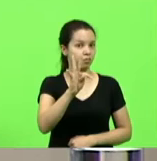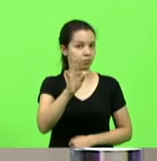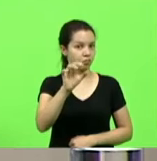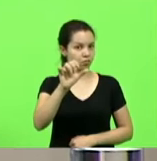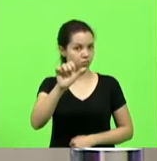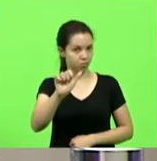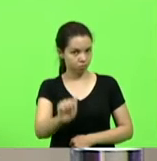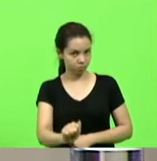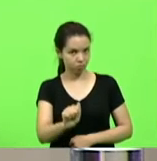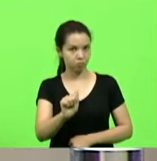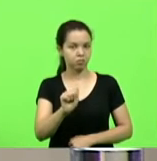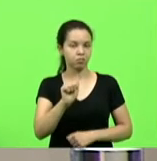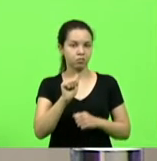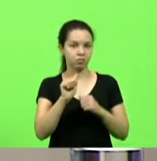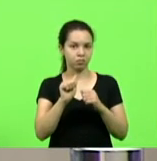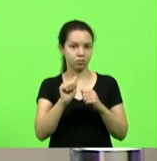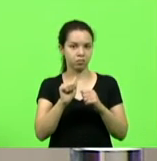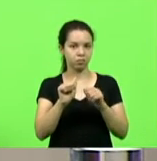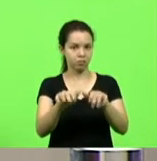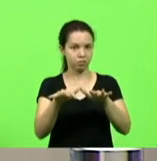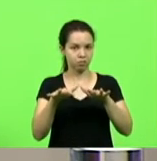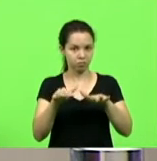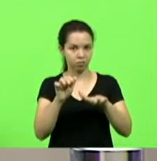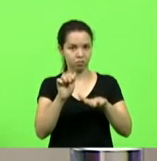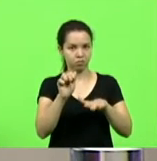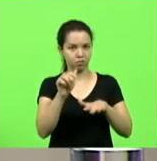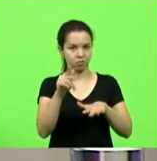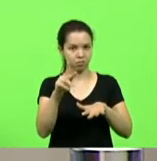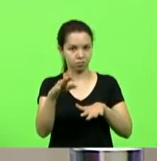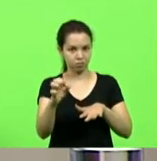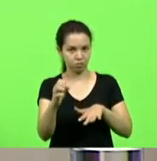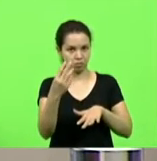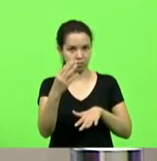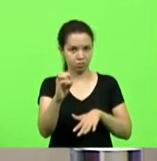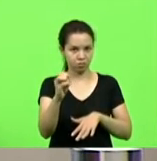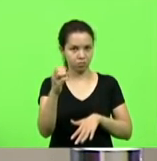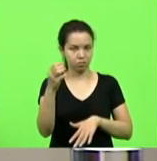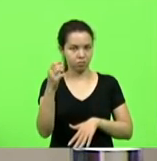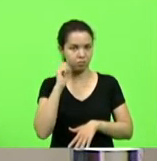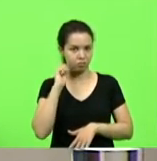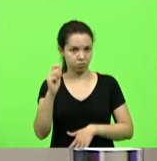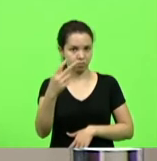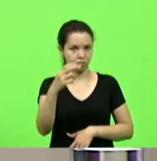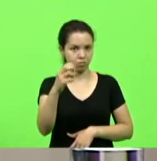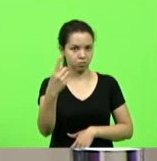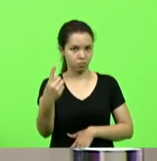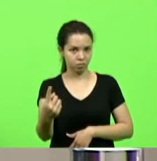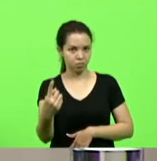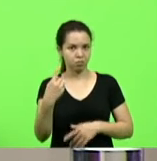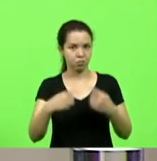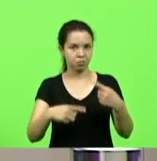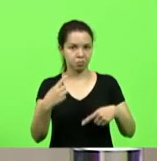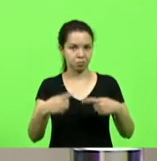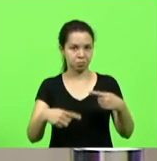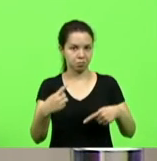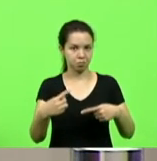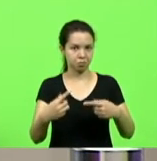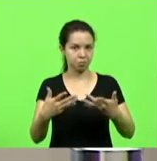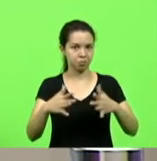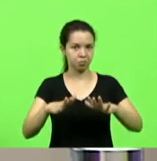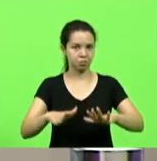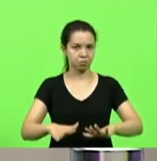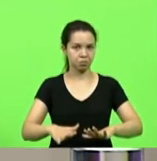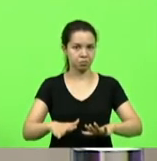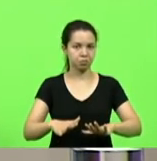LASP, realizada no dia 30/4/2021. Em discussão. Não havendo quem queira discutir, em votação. Deputados que